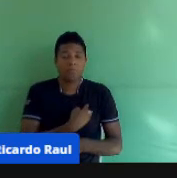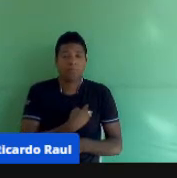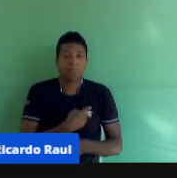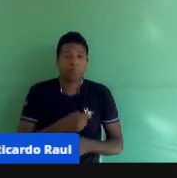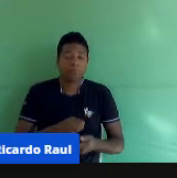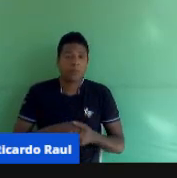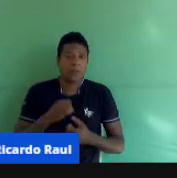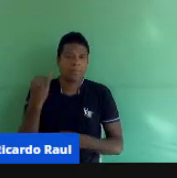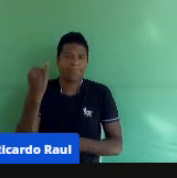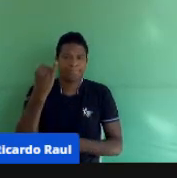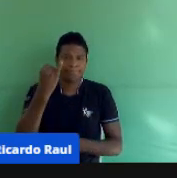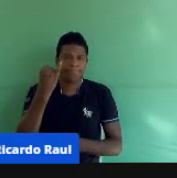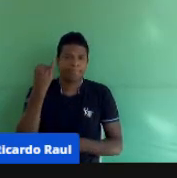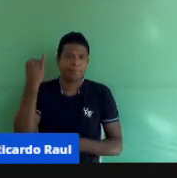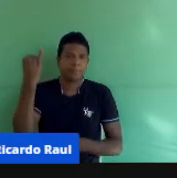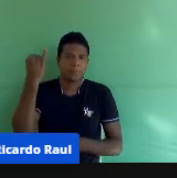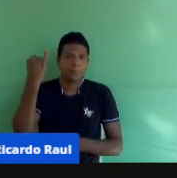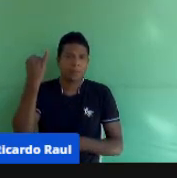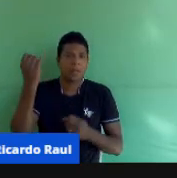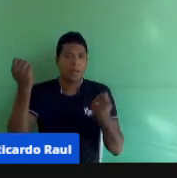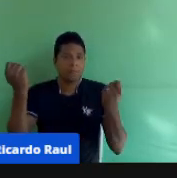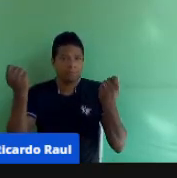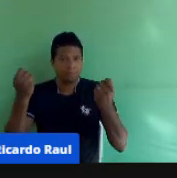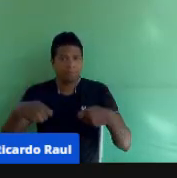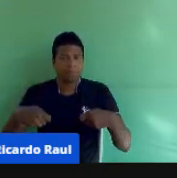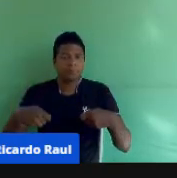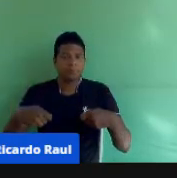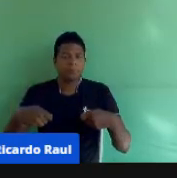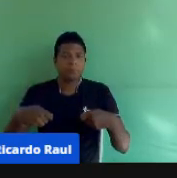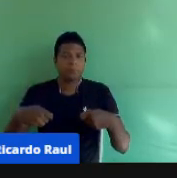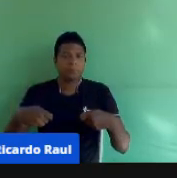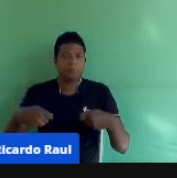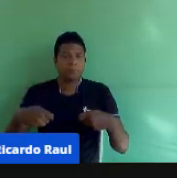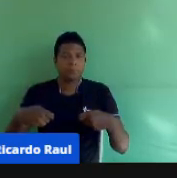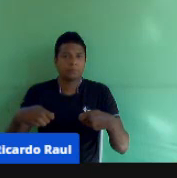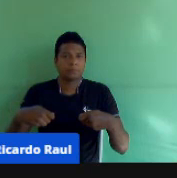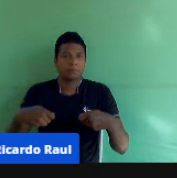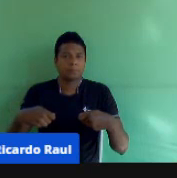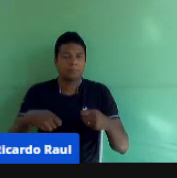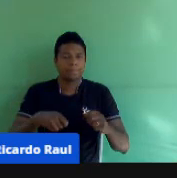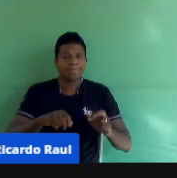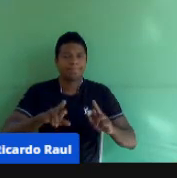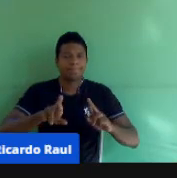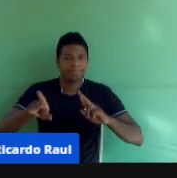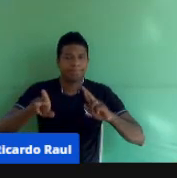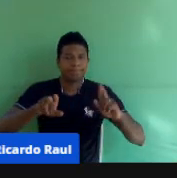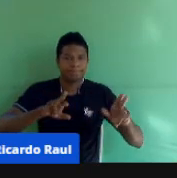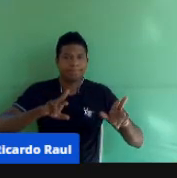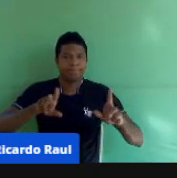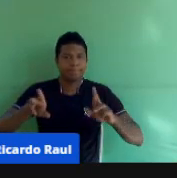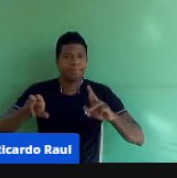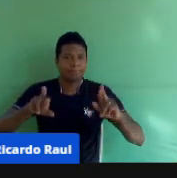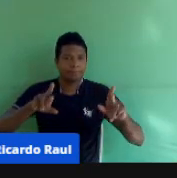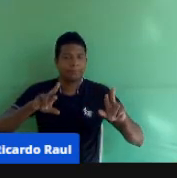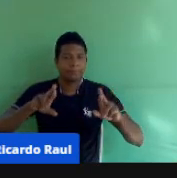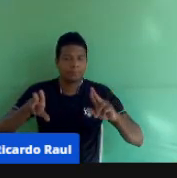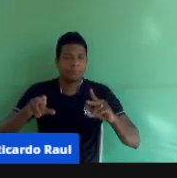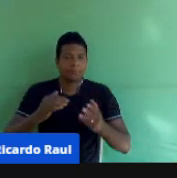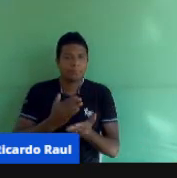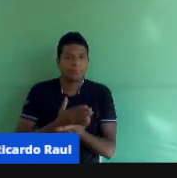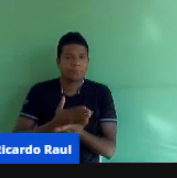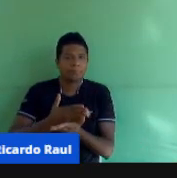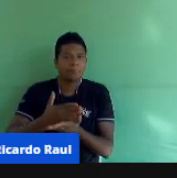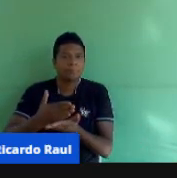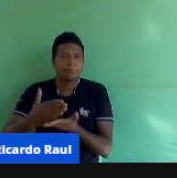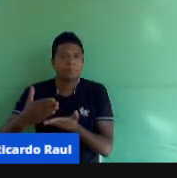muito importante, a capacidade de revelar diferentes perspectivas a partir de